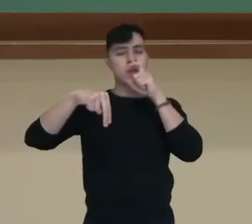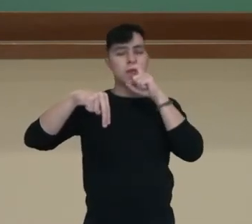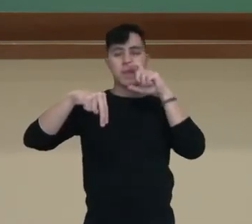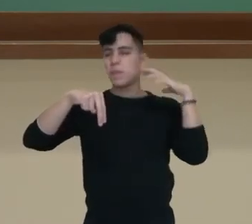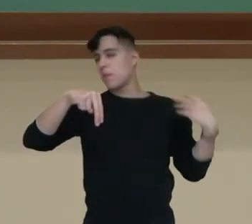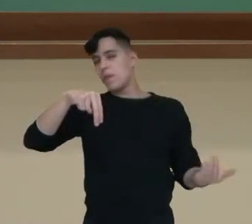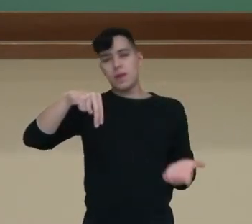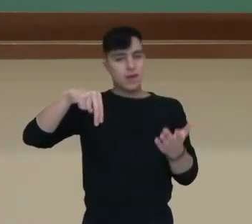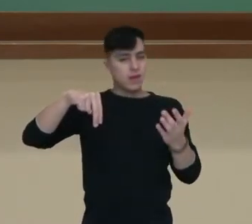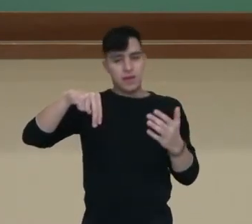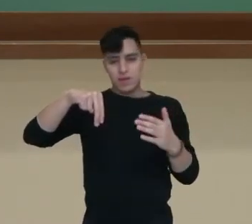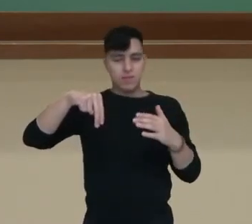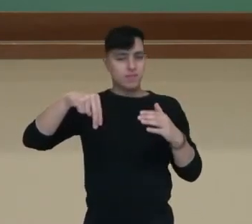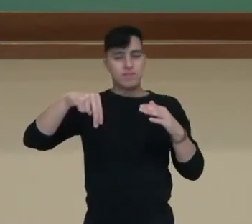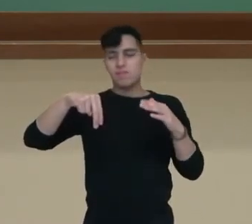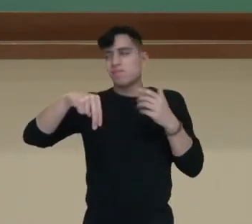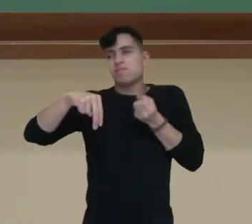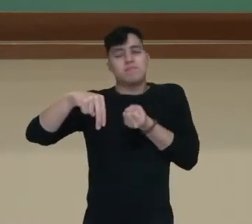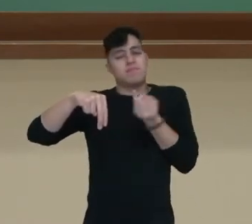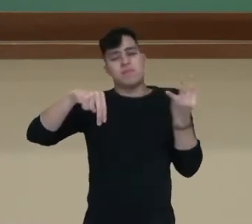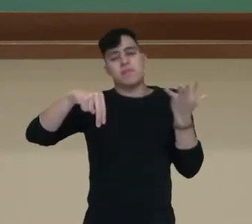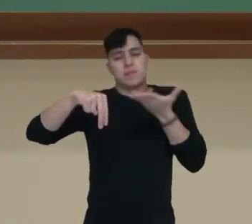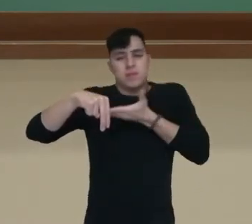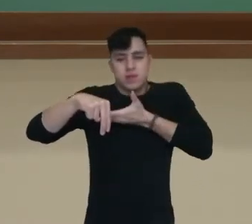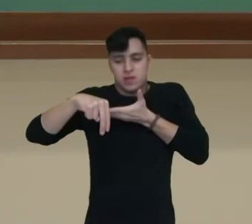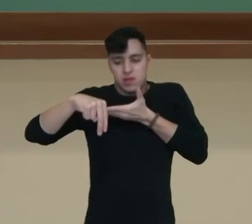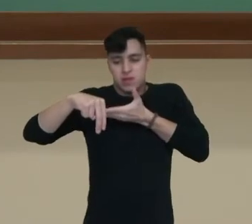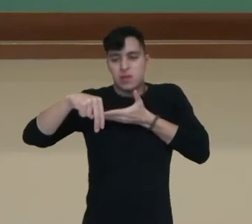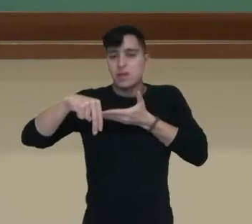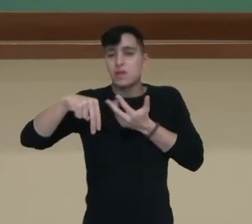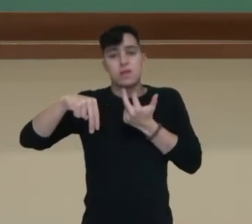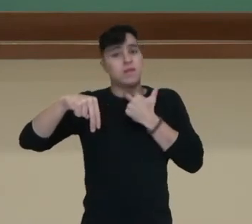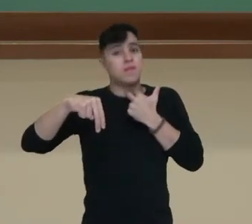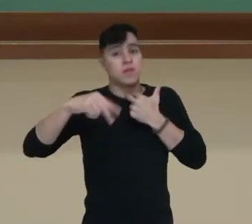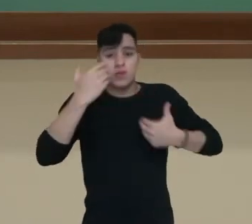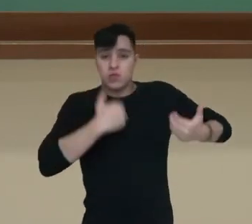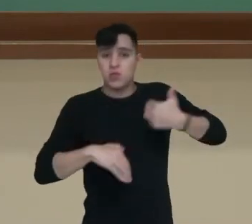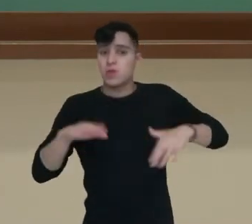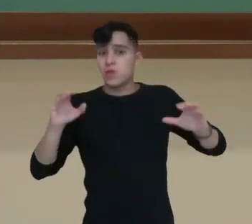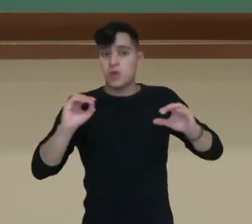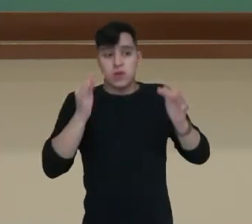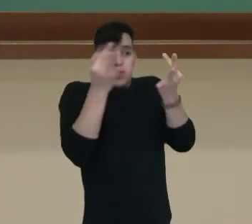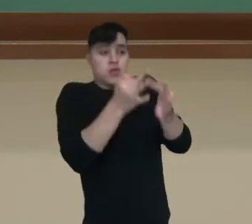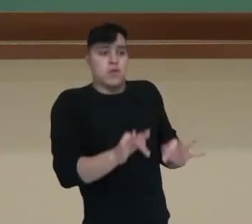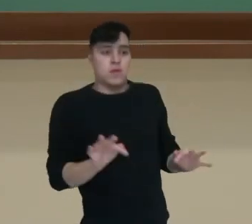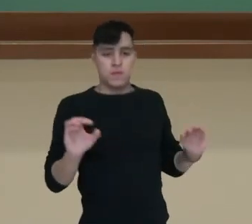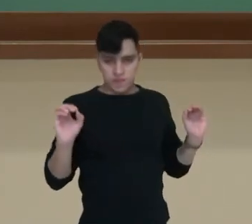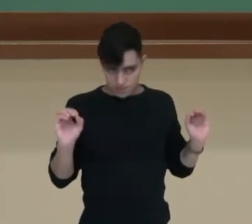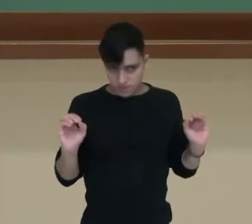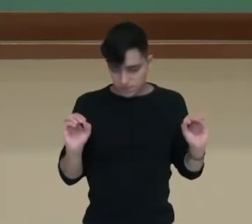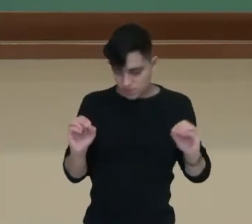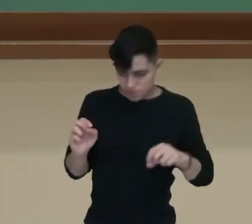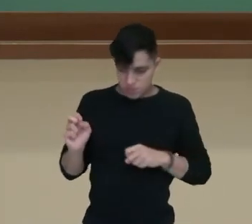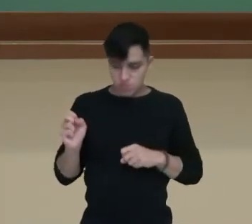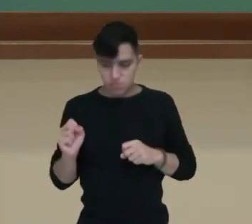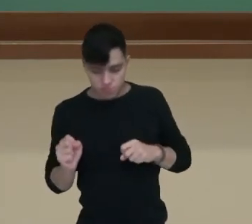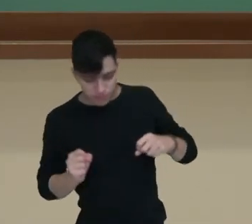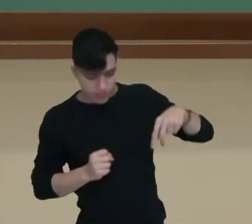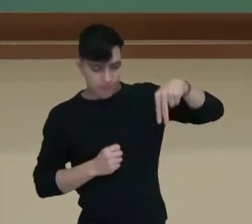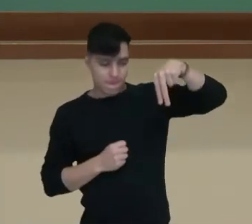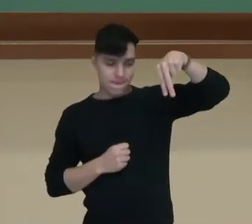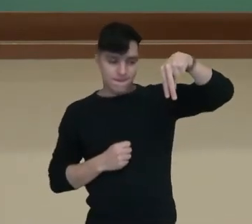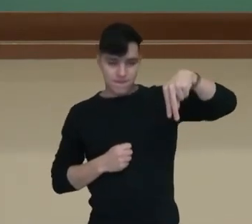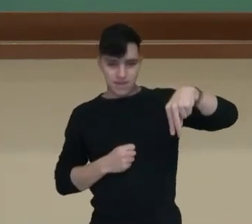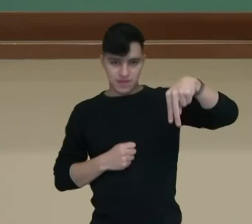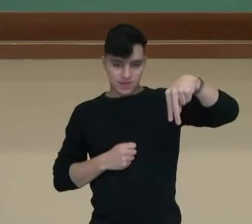essa brincadeira, alguém, o amigo da escola, mas não pode machucar. Então, o que vai acontecer? Quem está fora do bambolê